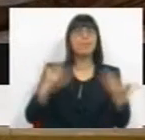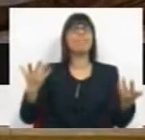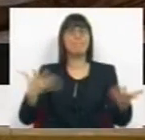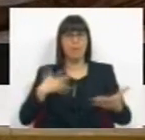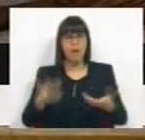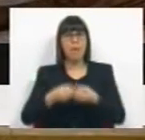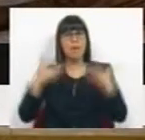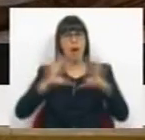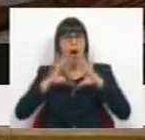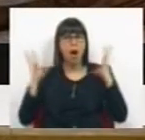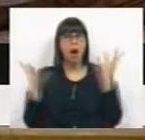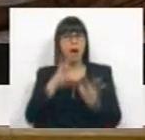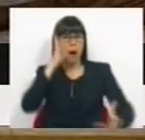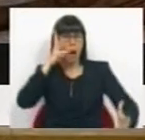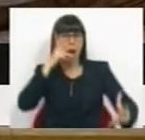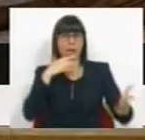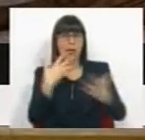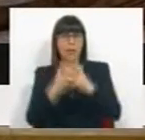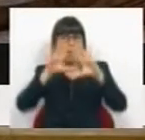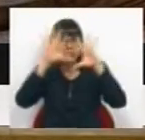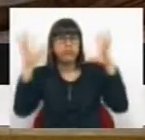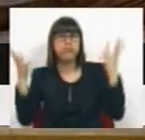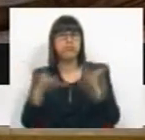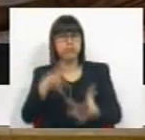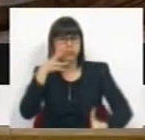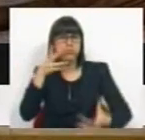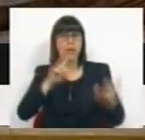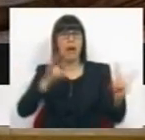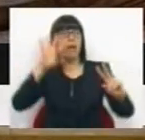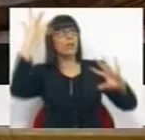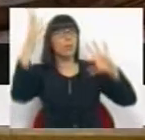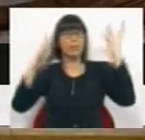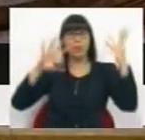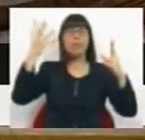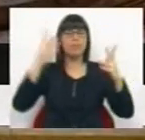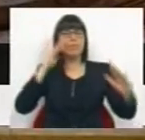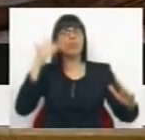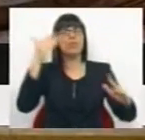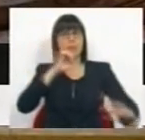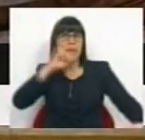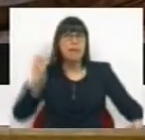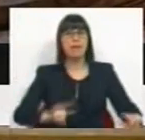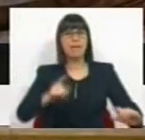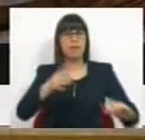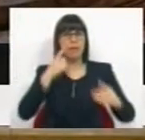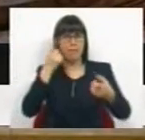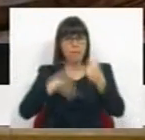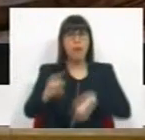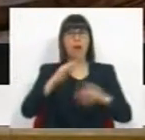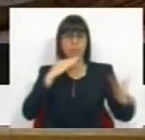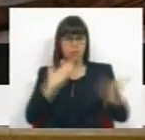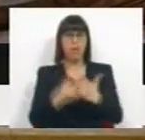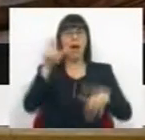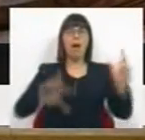no aumento das emissões de gases com efeito de estufa, no aquecimento global e nas alterações climáticas. Um futuro capaz de devolver aos